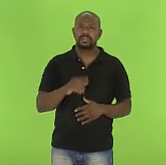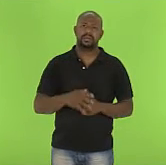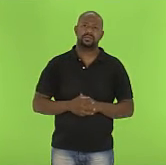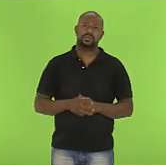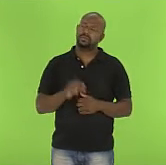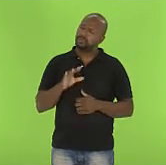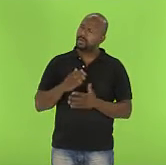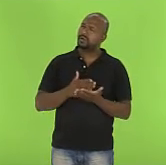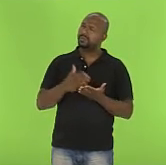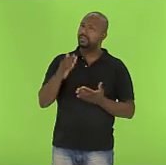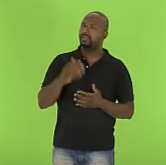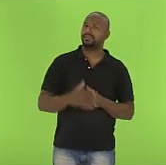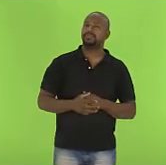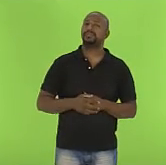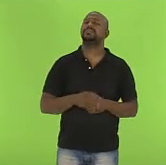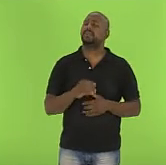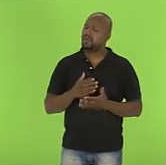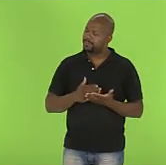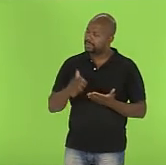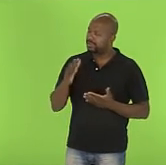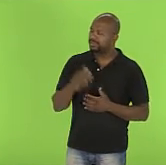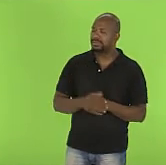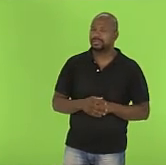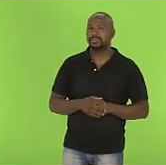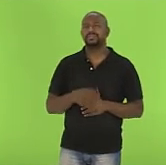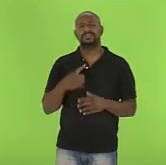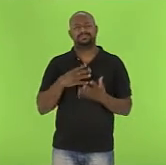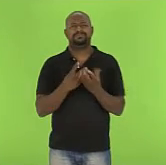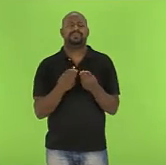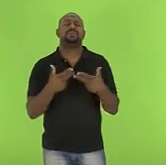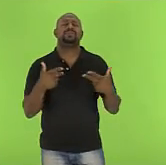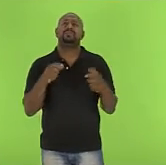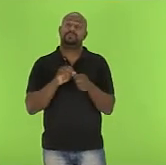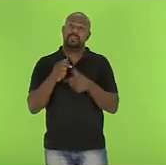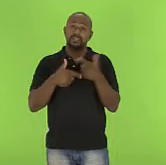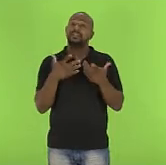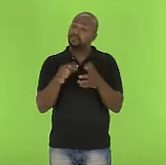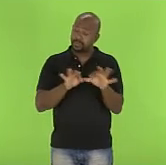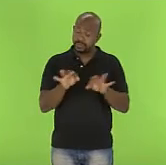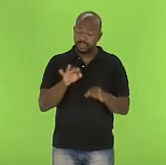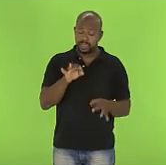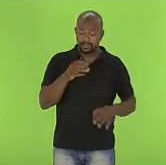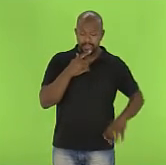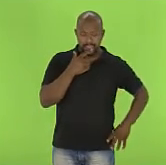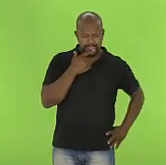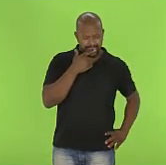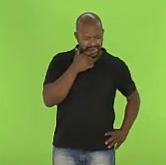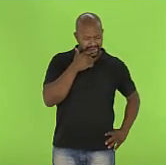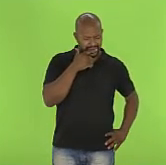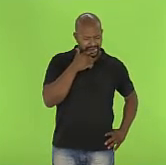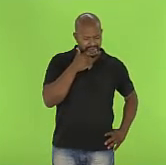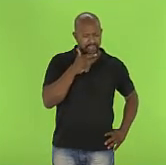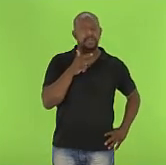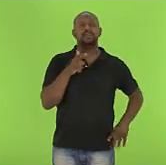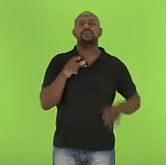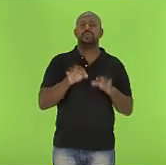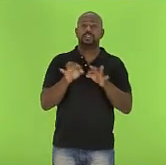acabou, não. Isso é só o começo. Isso é só o começo. Que a gente tem muita coisa para fazer. Inclusive o projeto